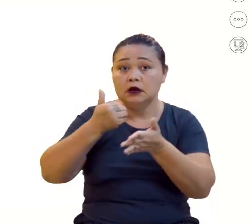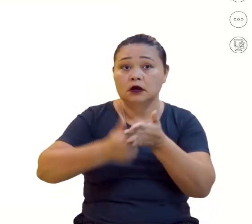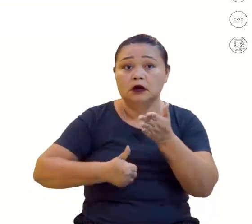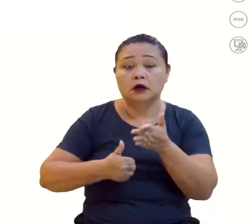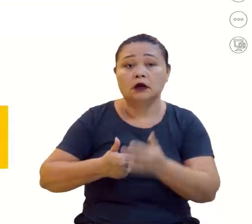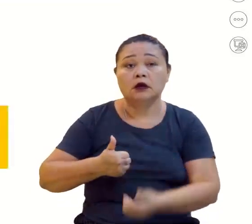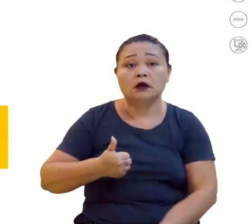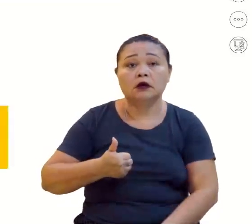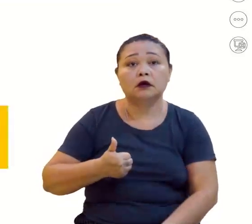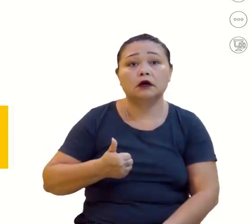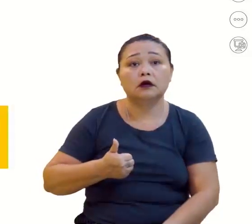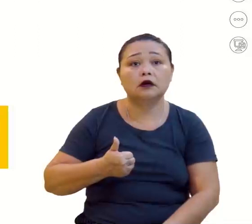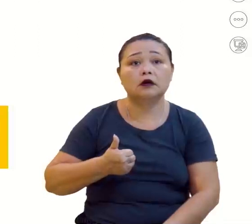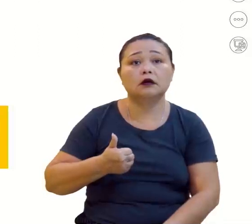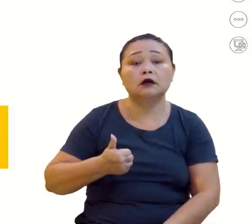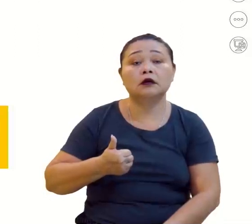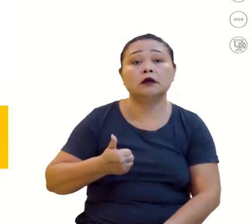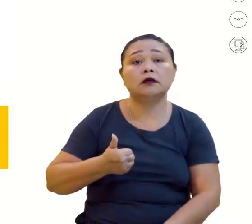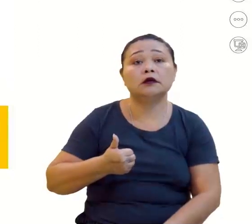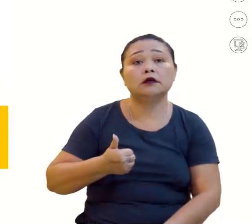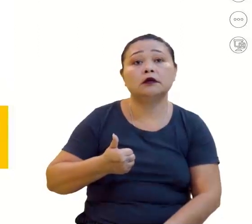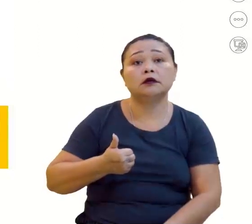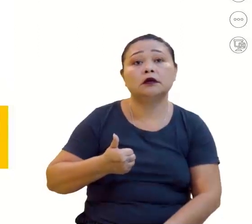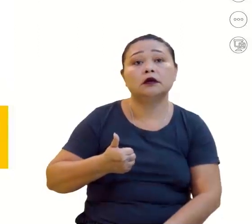aumentar um monte de pessoas.